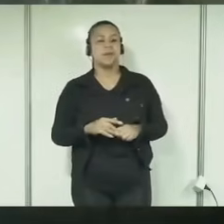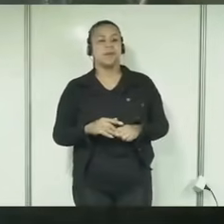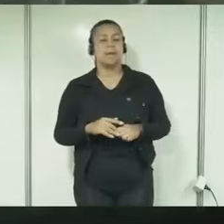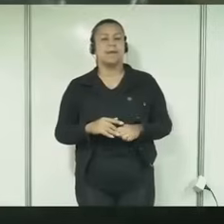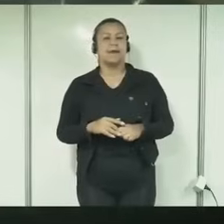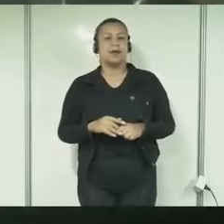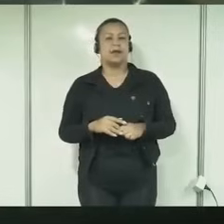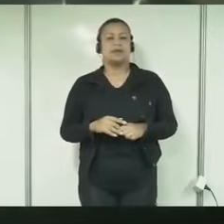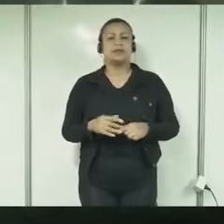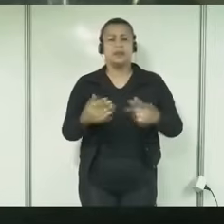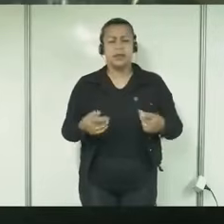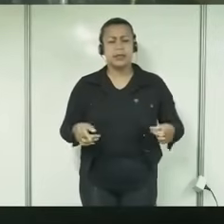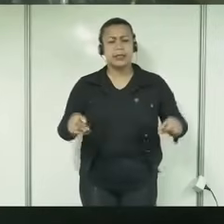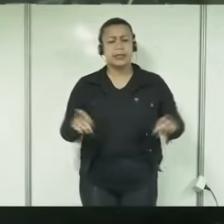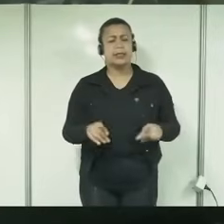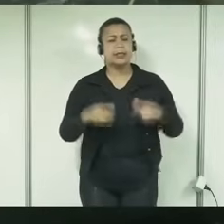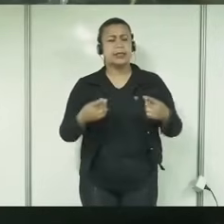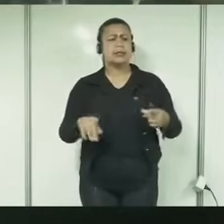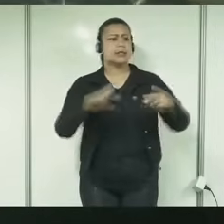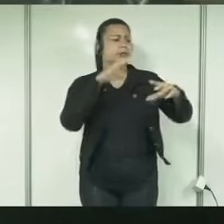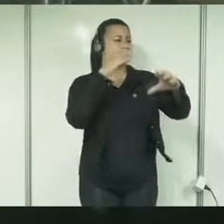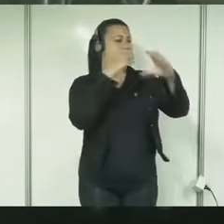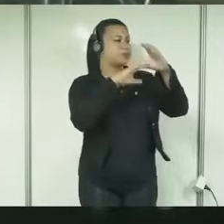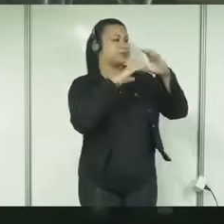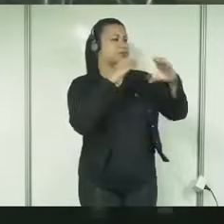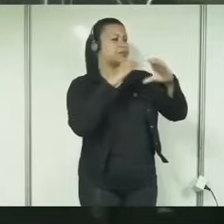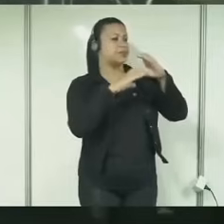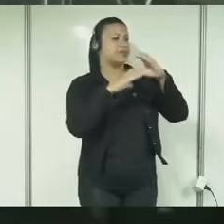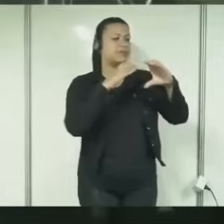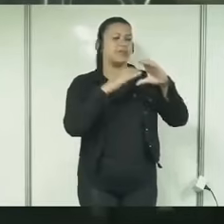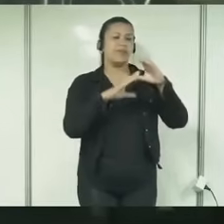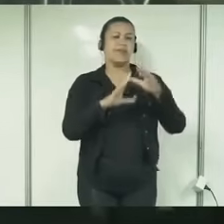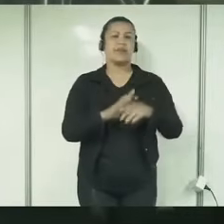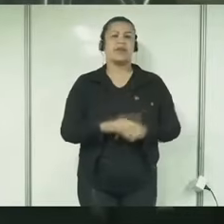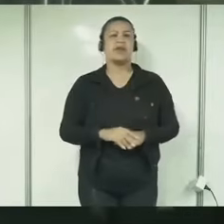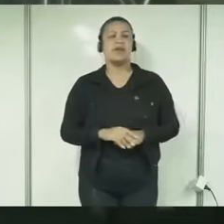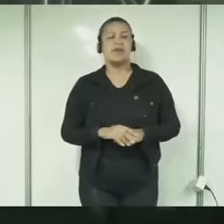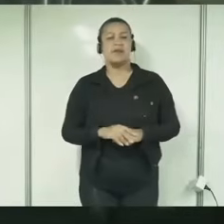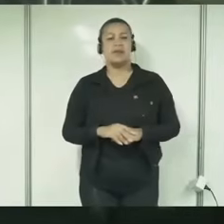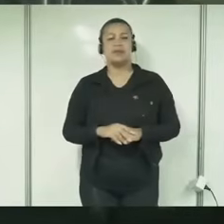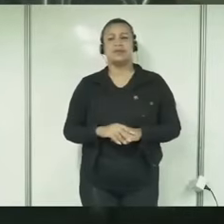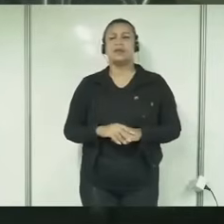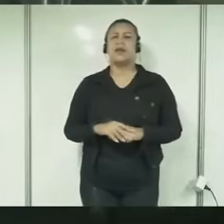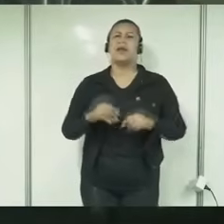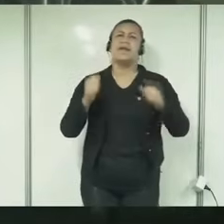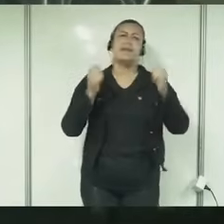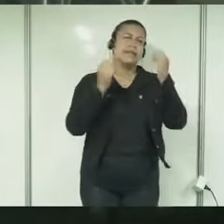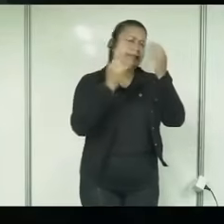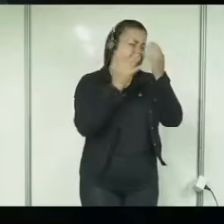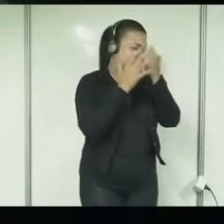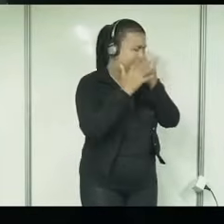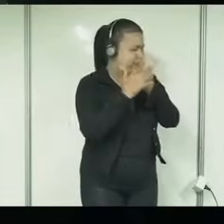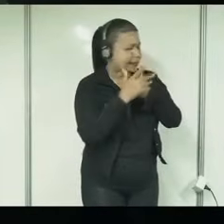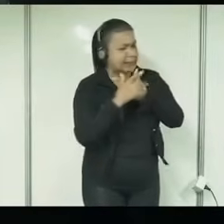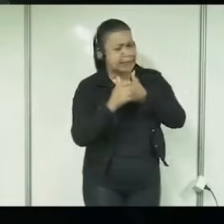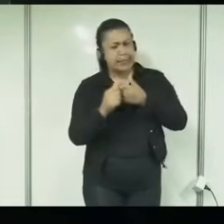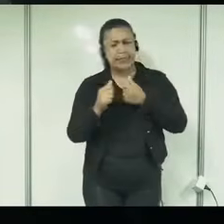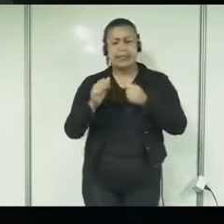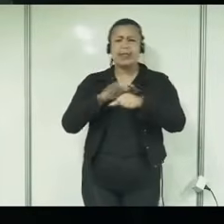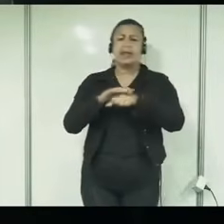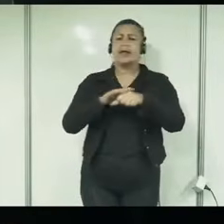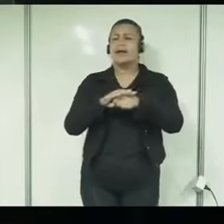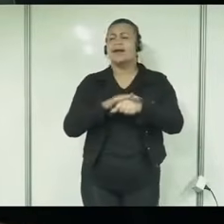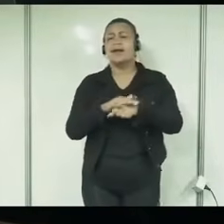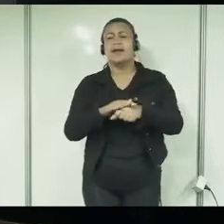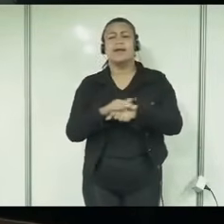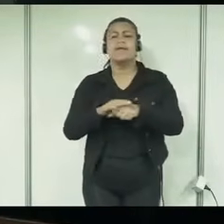essa canção que eu vou cantar, para mim é uma das mais completas sobre Jesus.